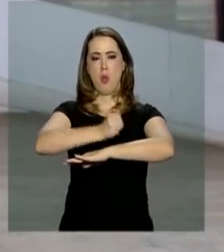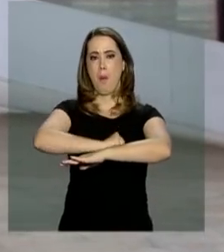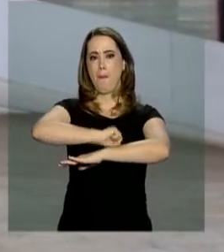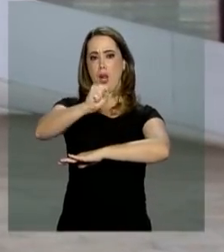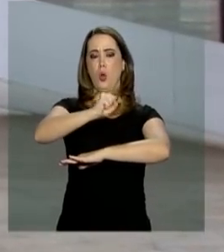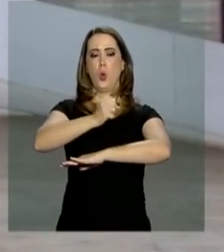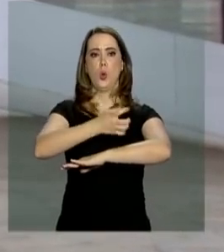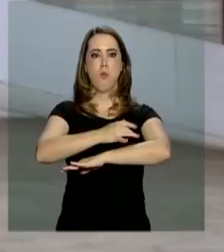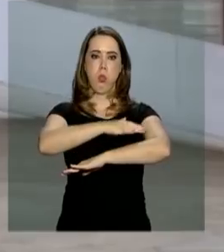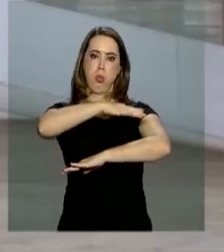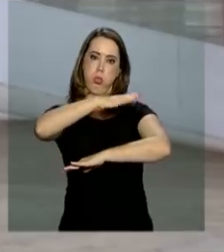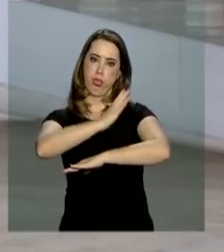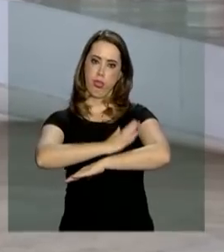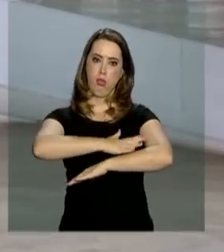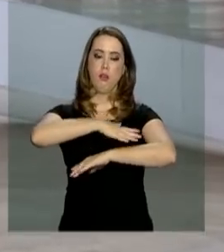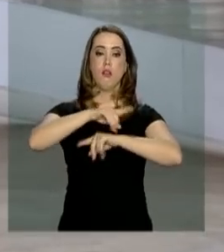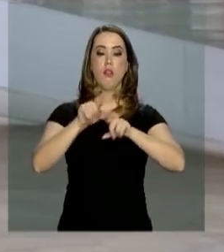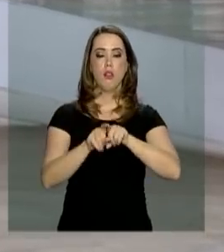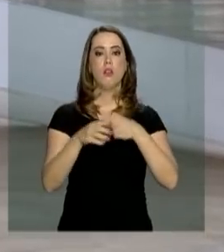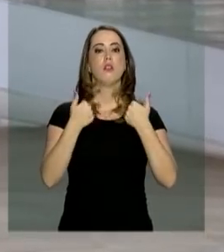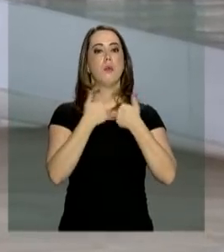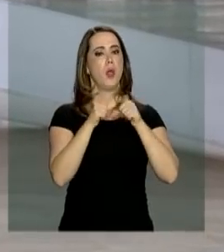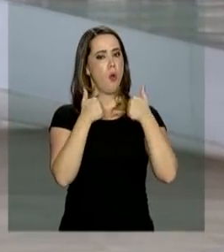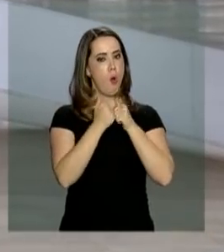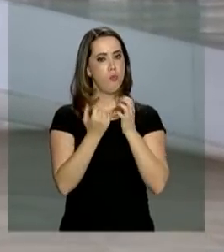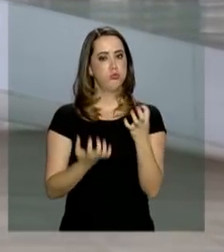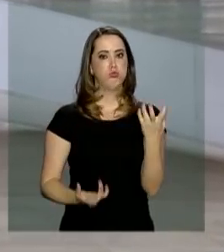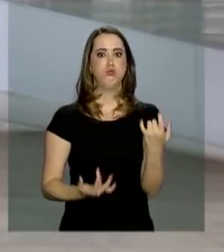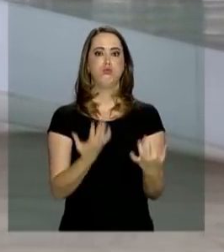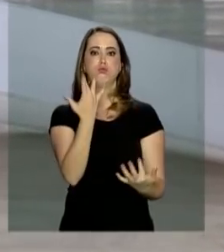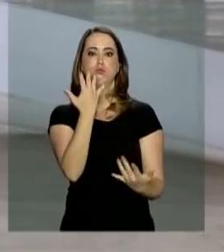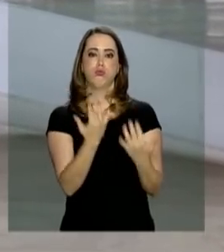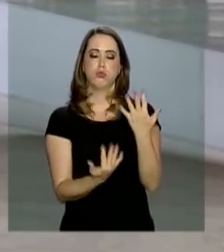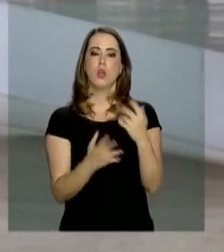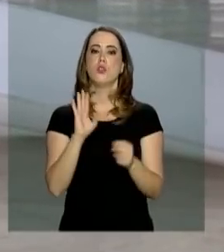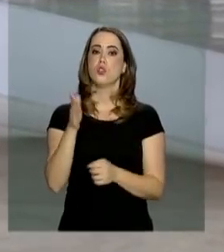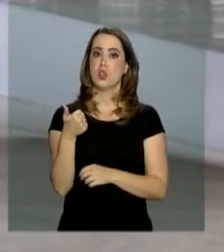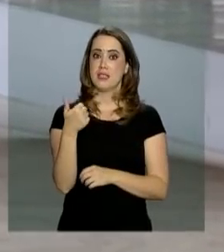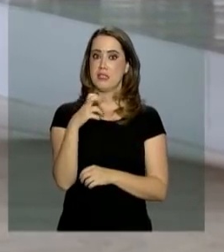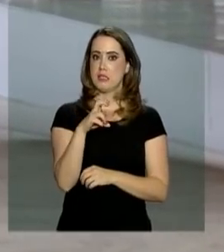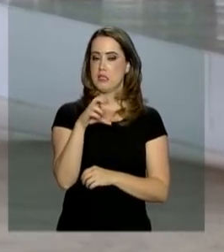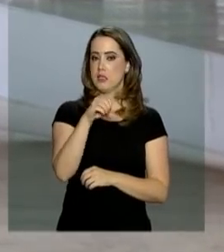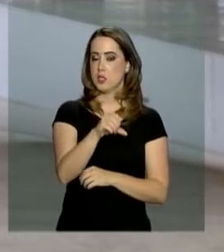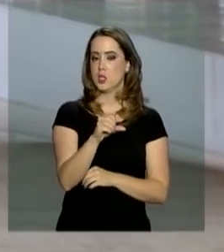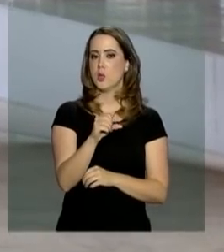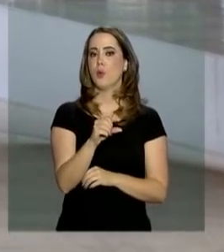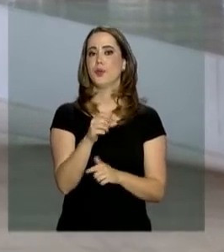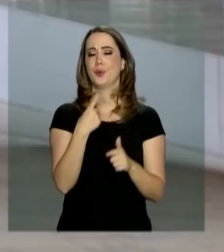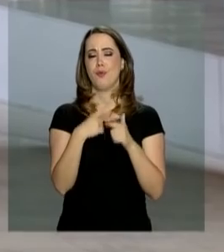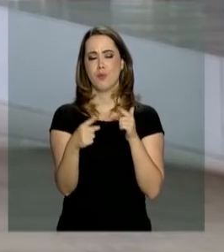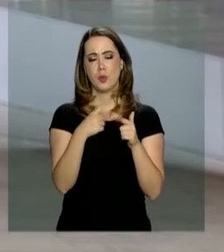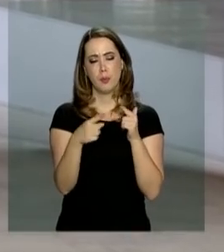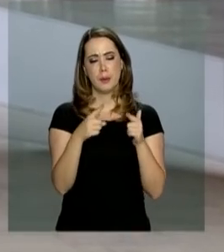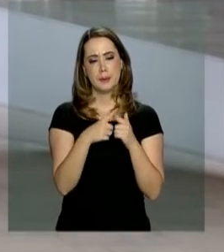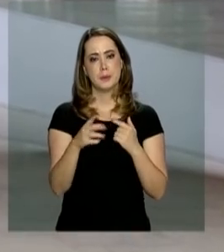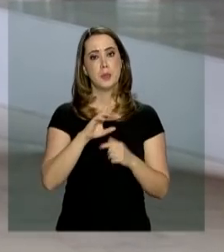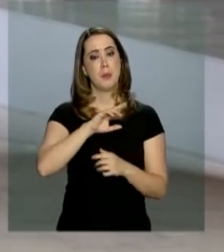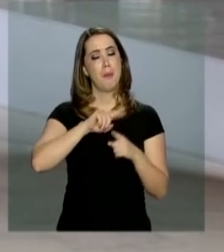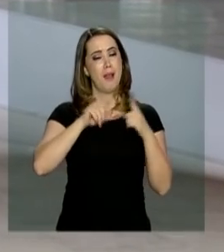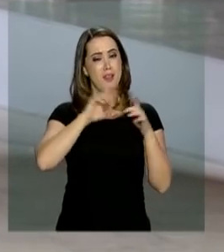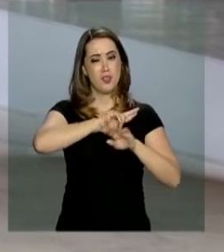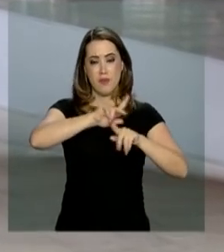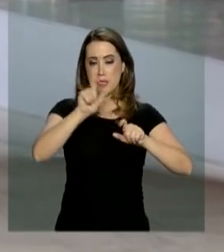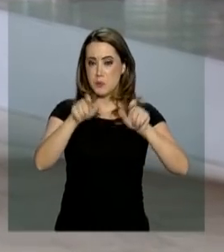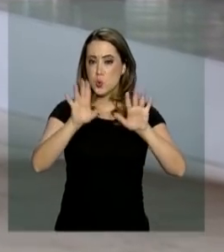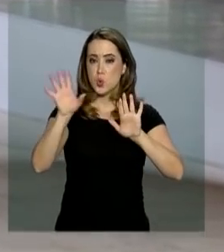incendiados. Desde a última quarta-feira, foram 159 ataques e 168 pessoas foram detidas.